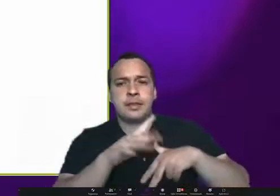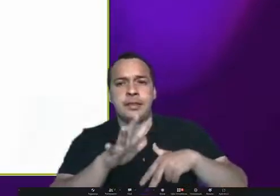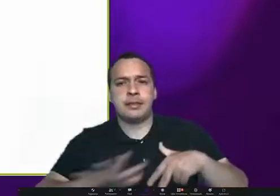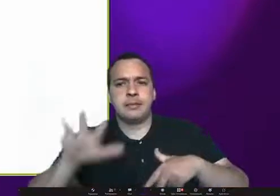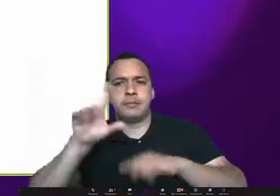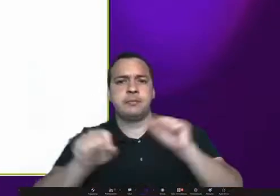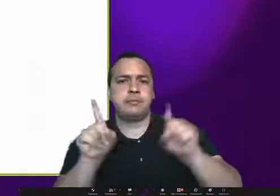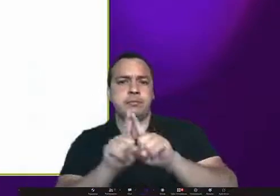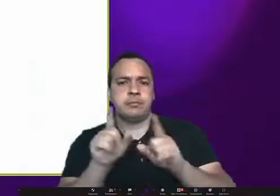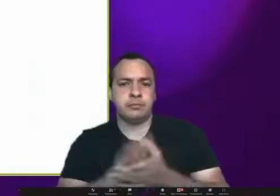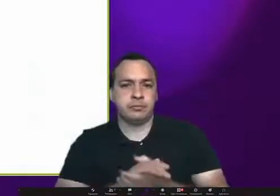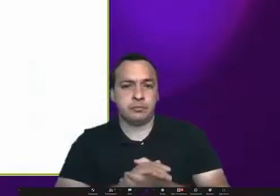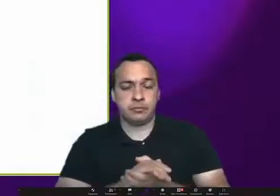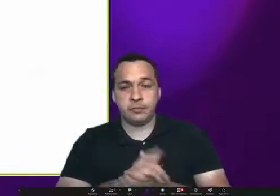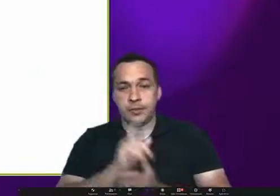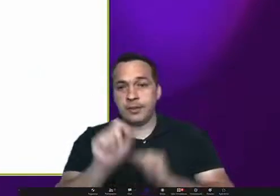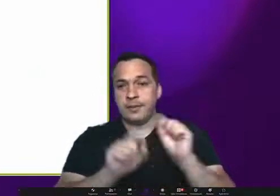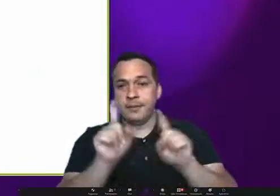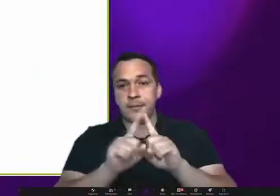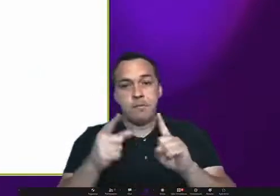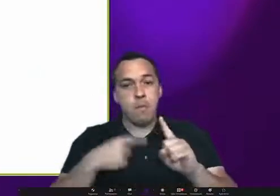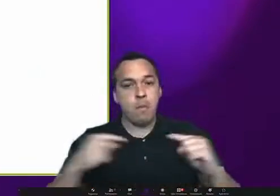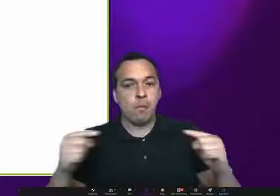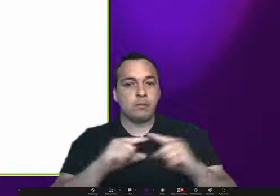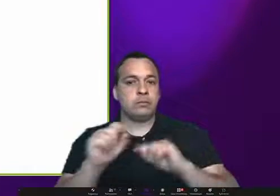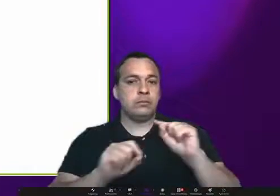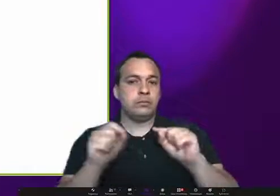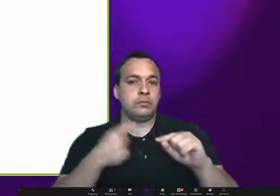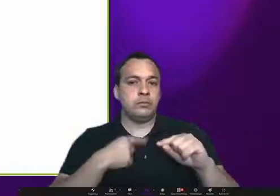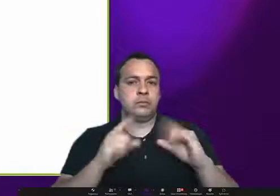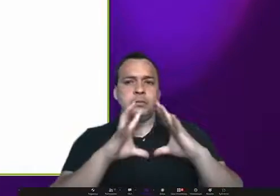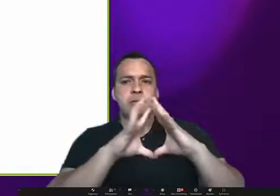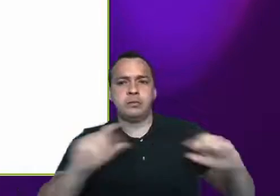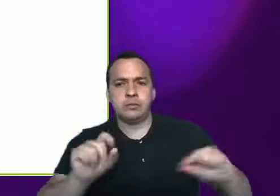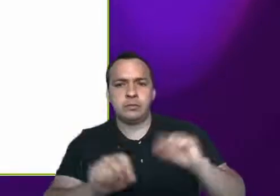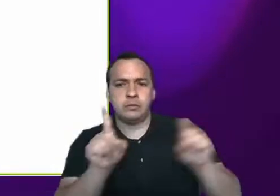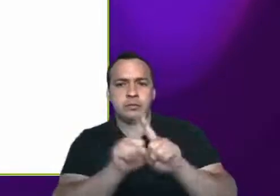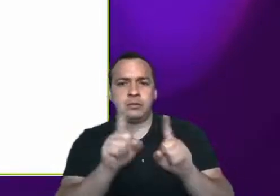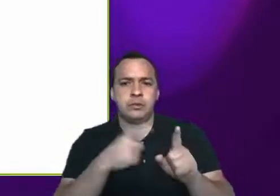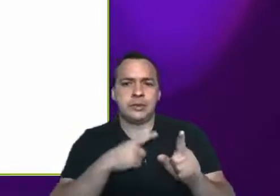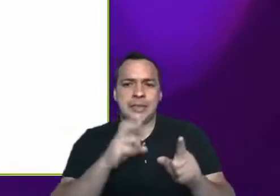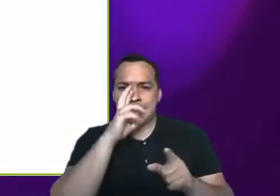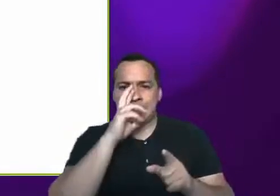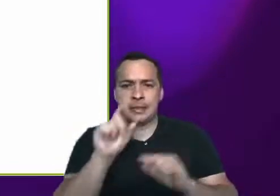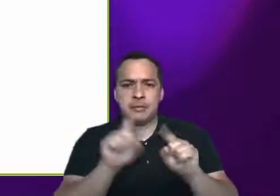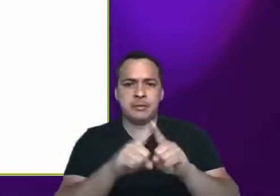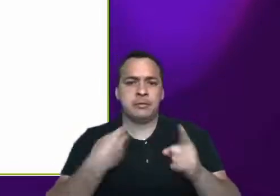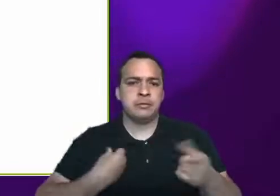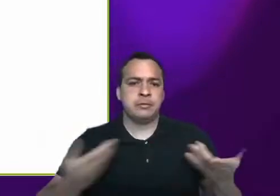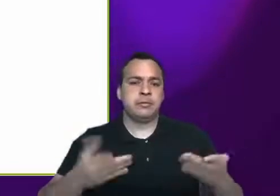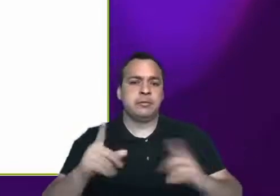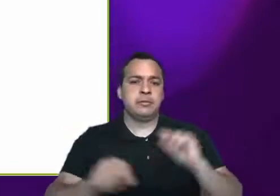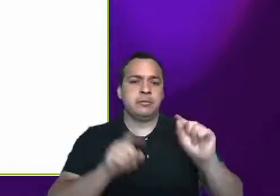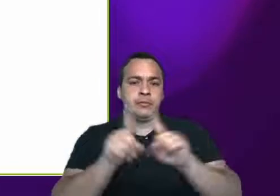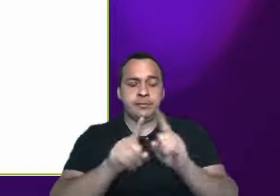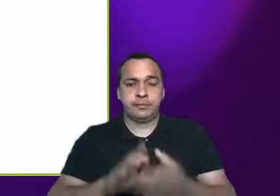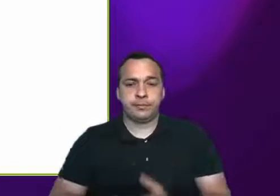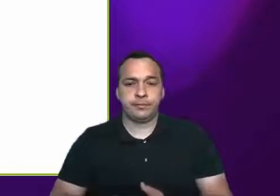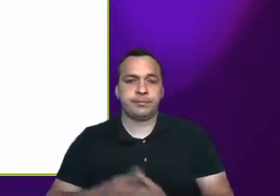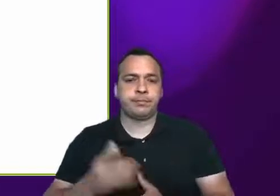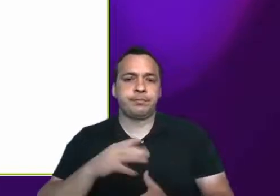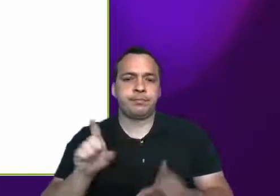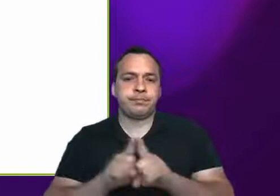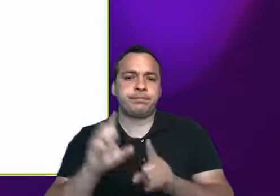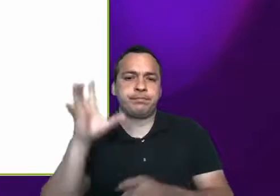pacientes. Os riscos têm a ver com a imunossupressão e ao risco da recidiva,